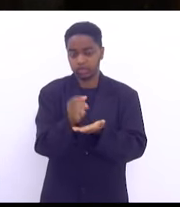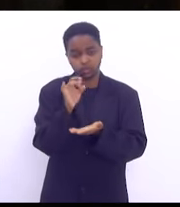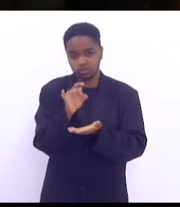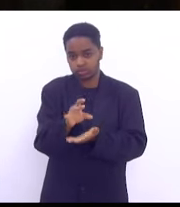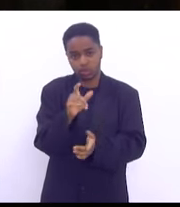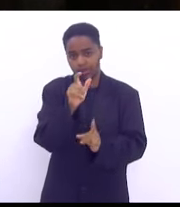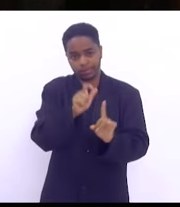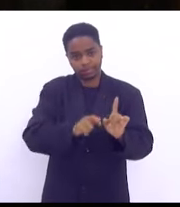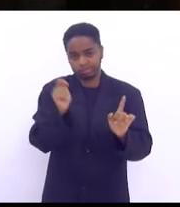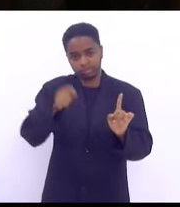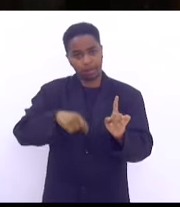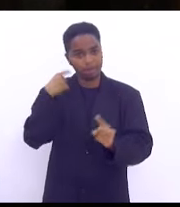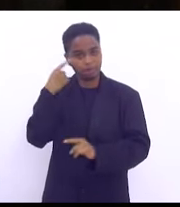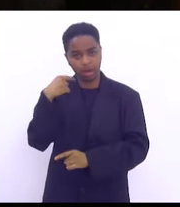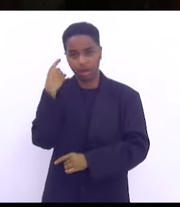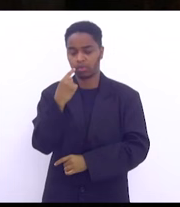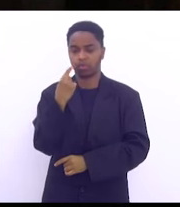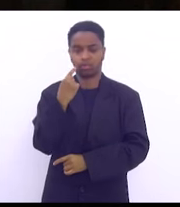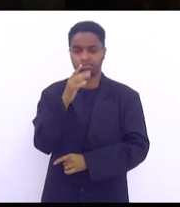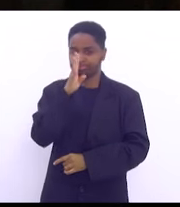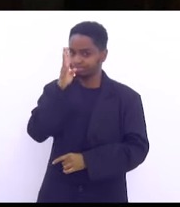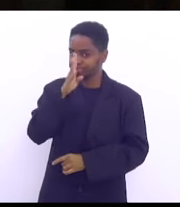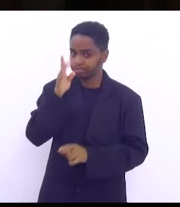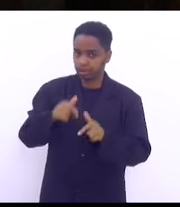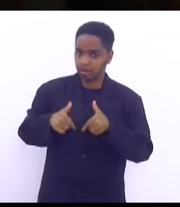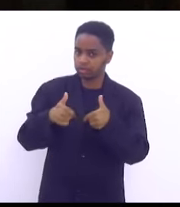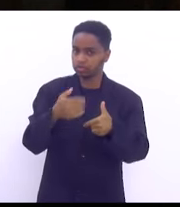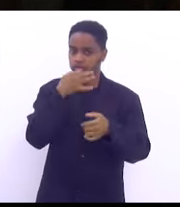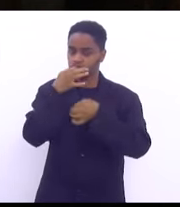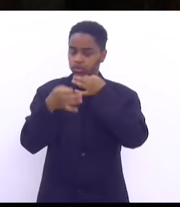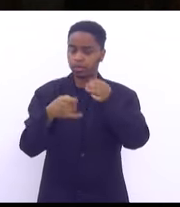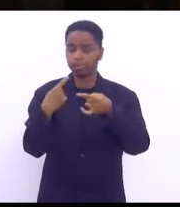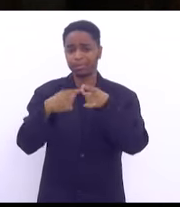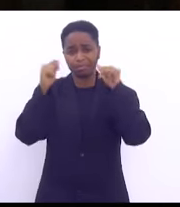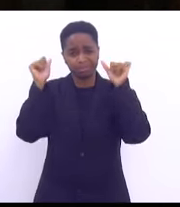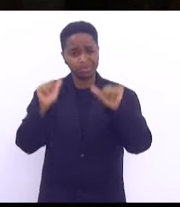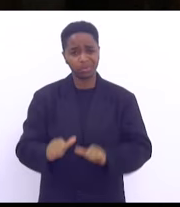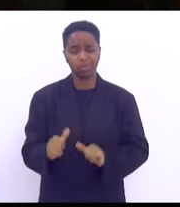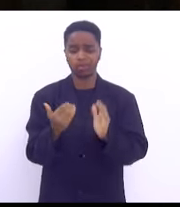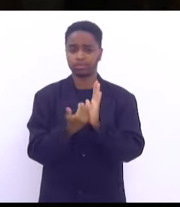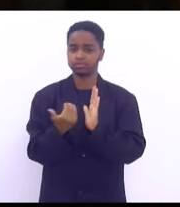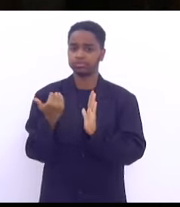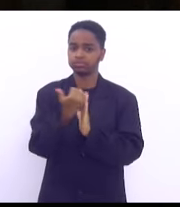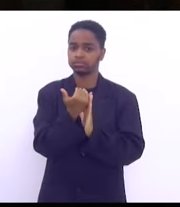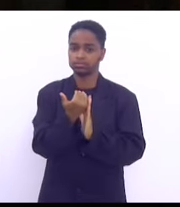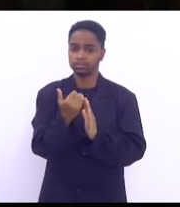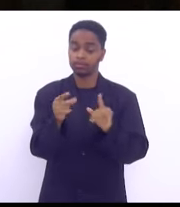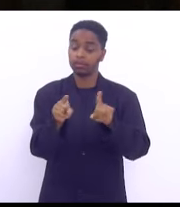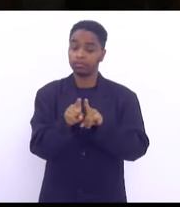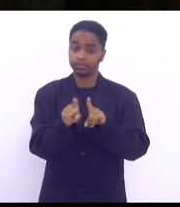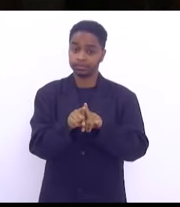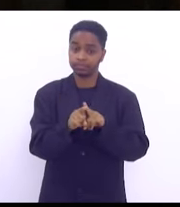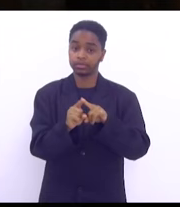maluco, um aloprado que deu essa sugestão, porque vai piorar e muito. Inclusive, a